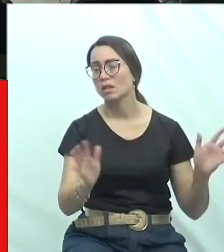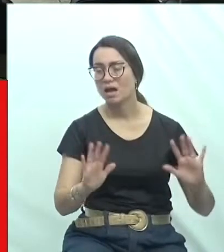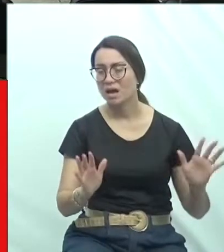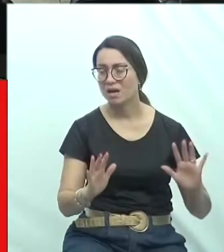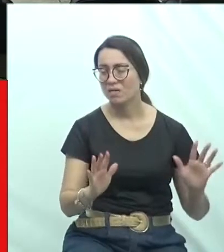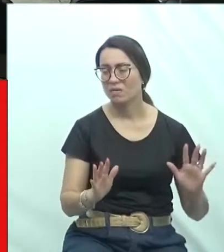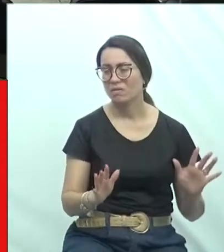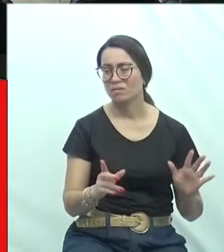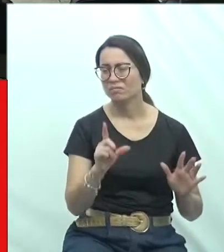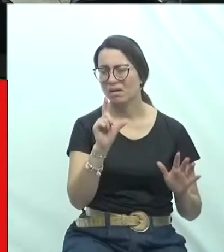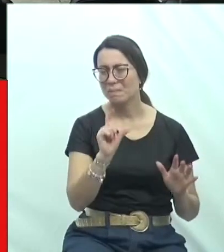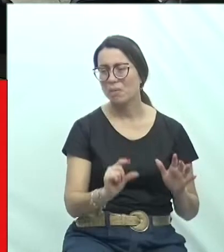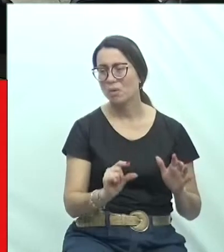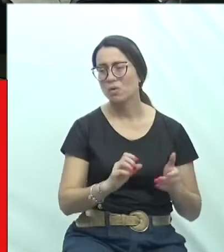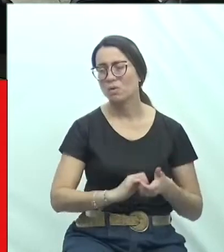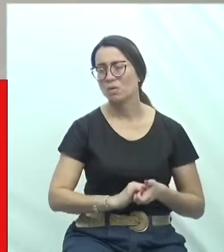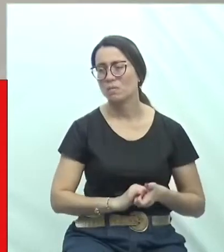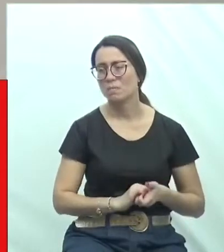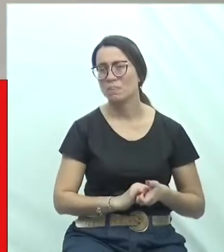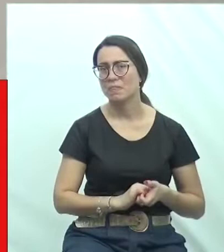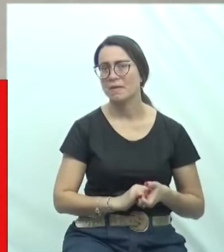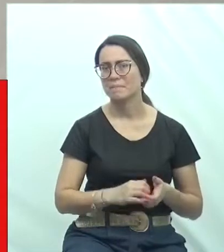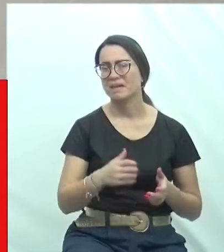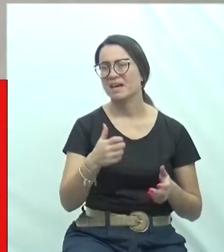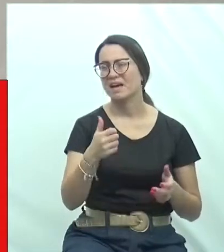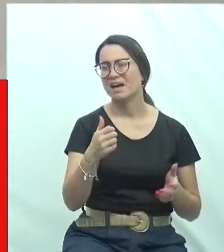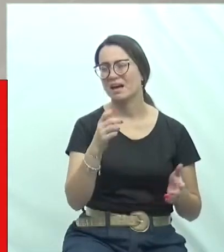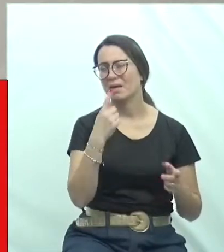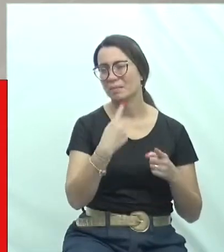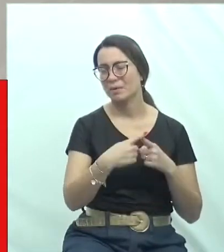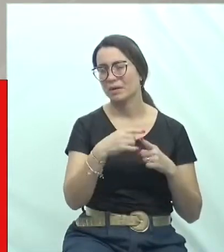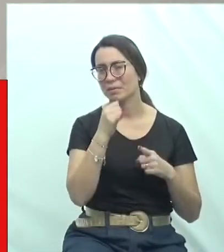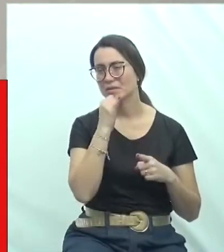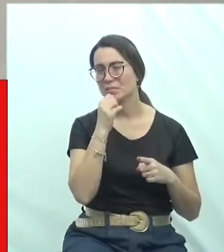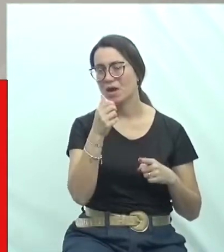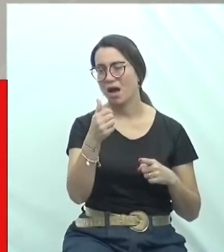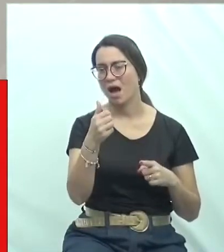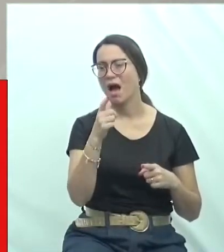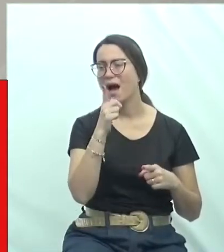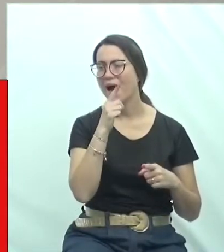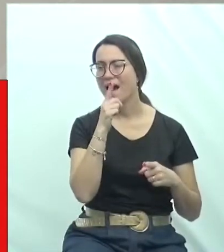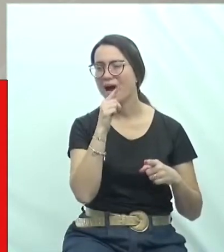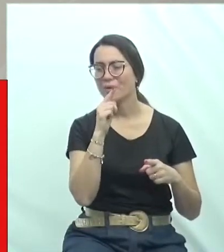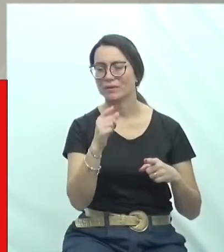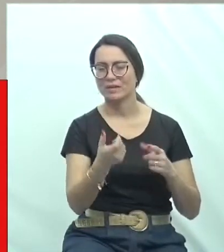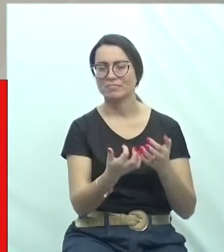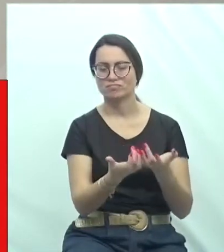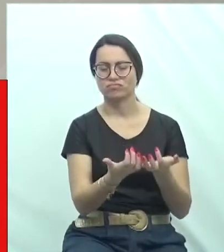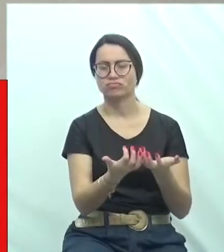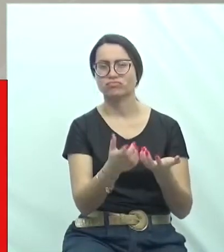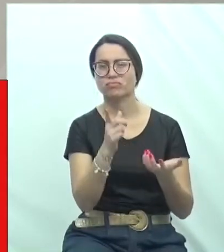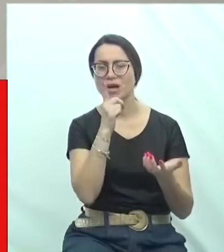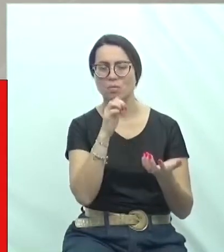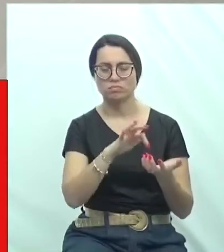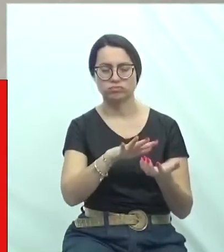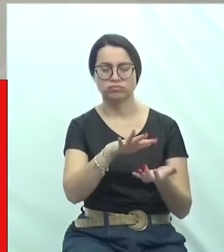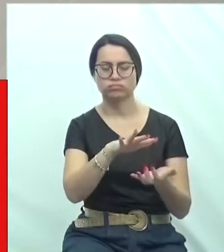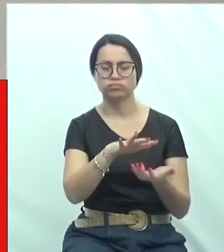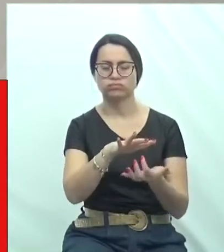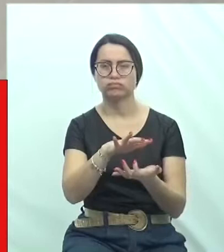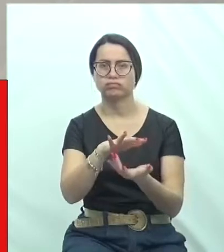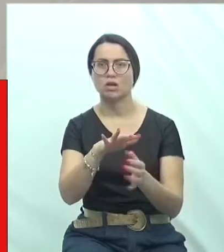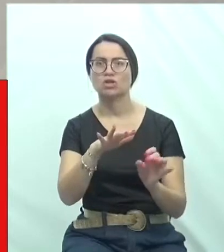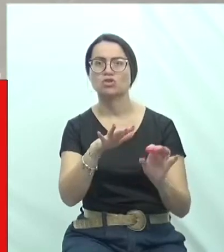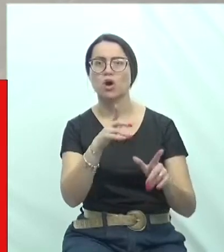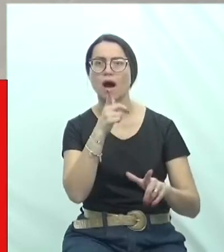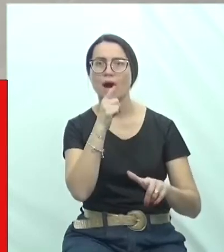ar residual. Até porque o ar, ele vem, a água, ela vem com bolhas. A água, ela não é homogeneamente água.